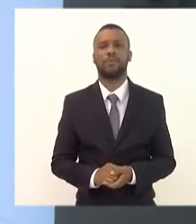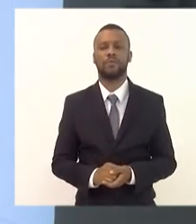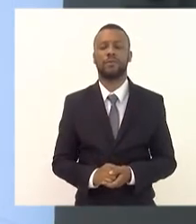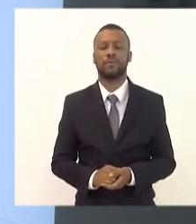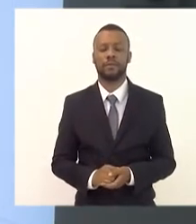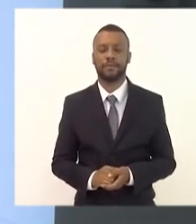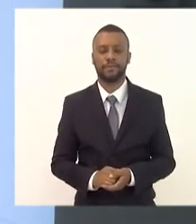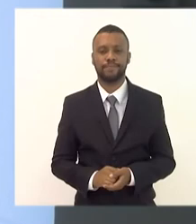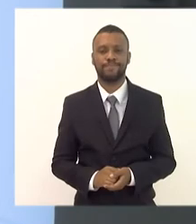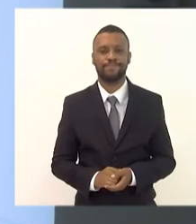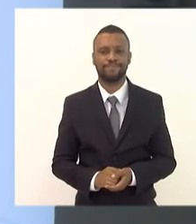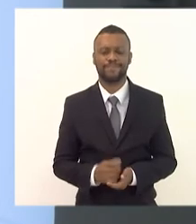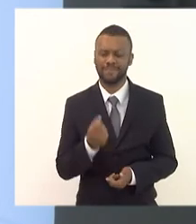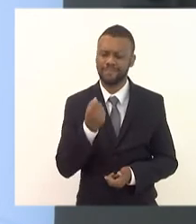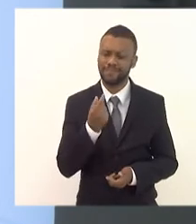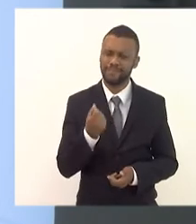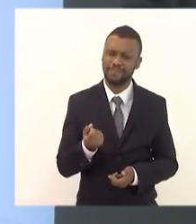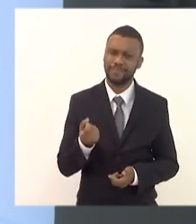É engraçado porque